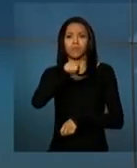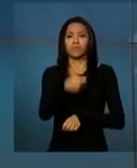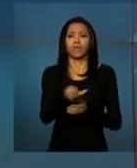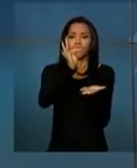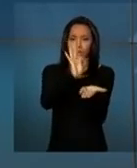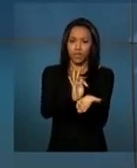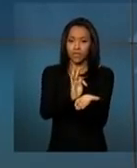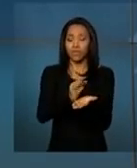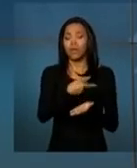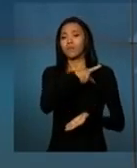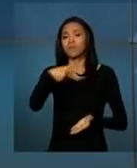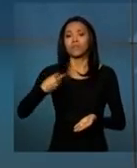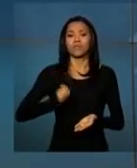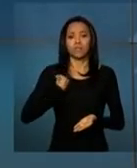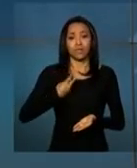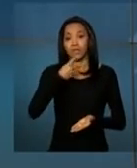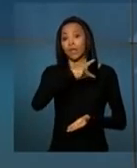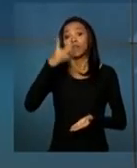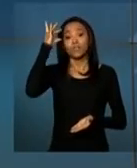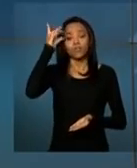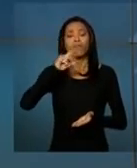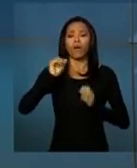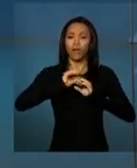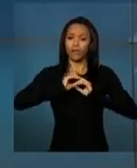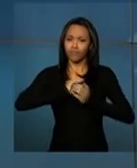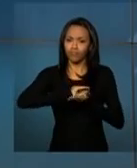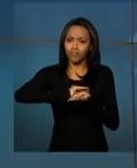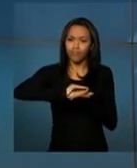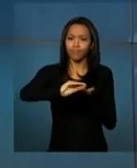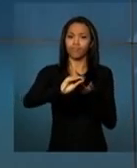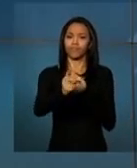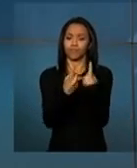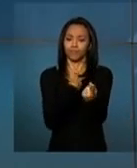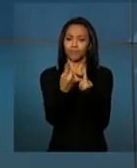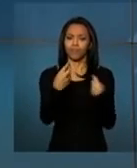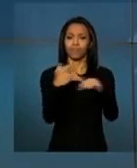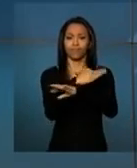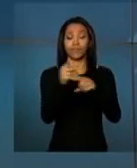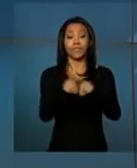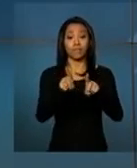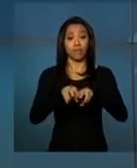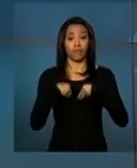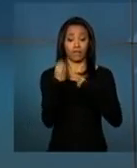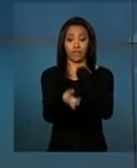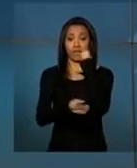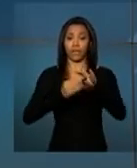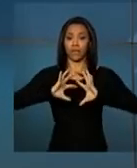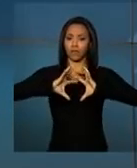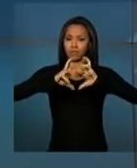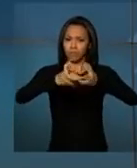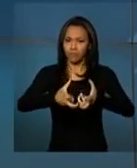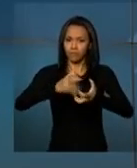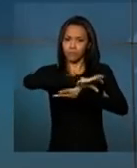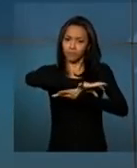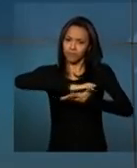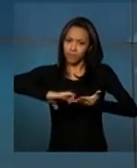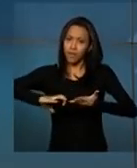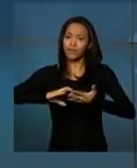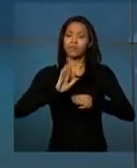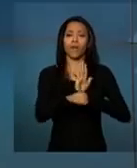Dilma Rousseff vai anunciar investimentos em mobilidade urbana e vai entregar máquinas para recuperação de